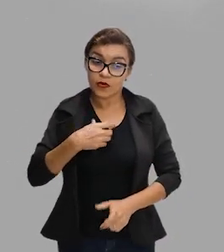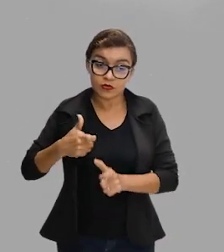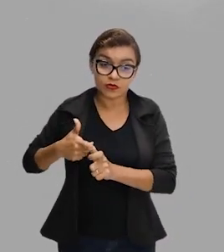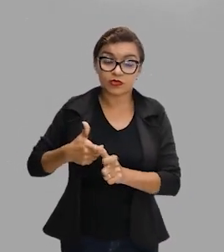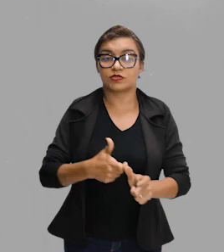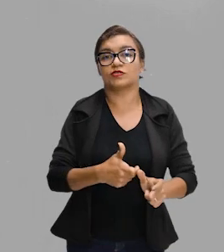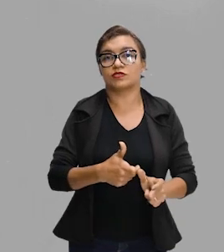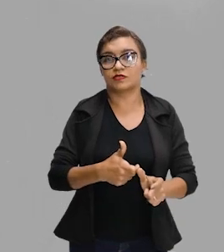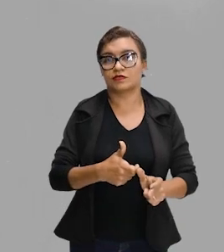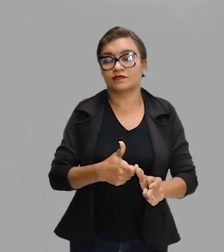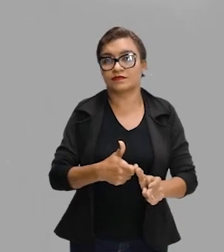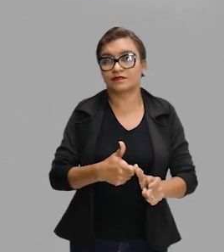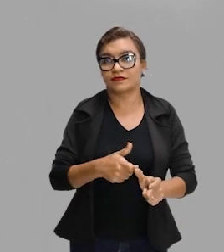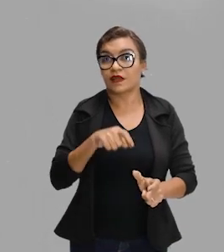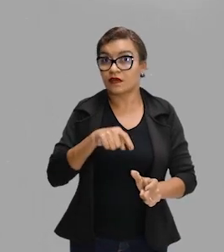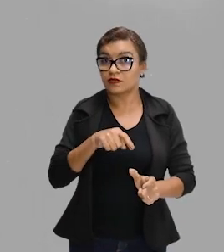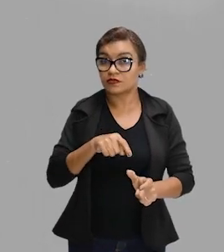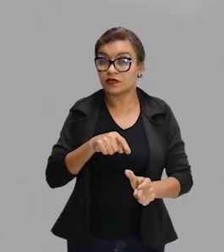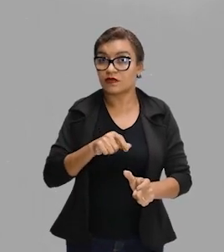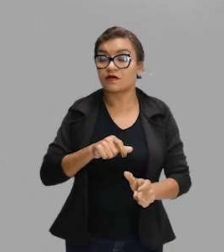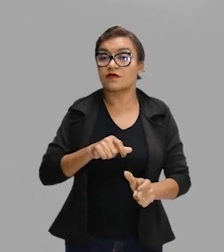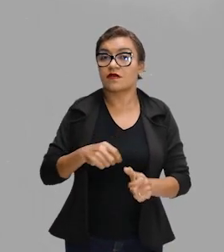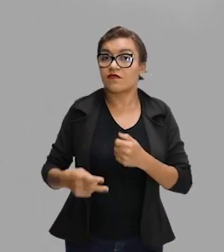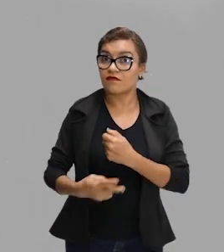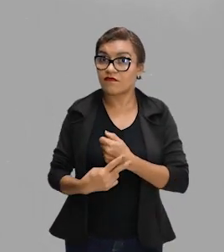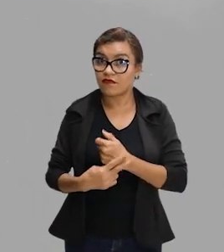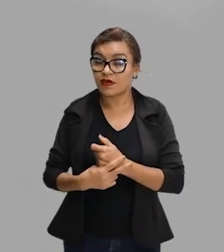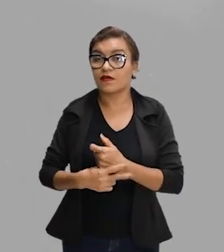indicativo, ele está conjugado, tá bom?